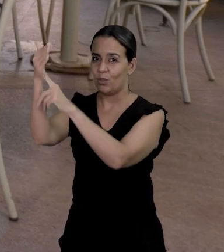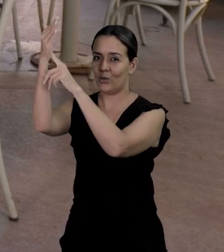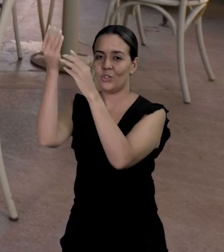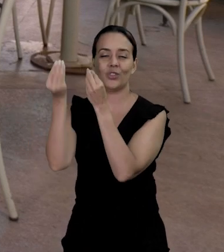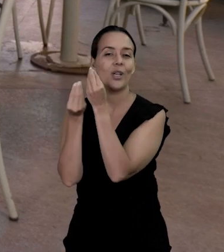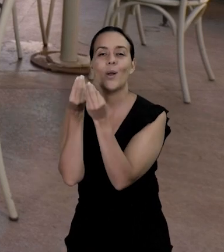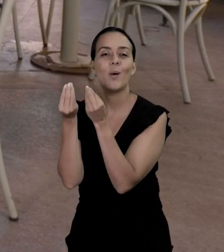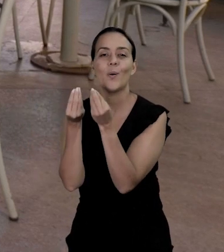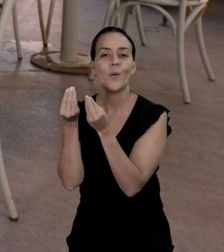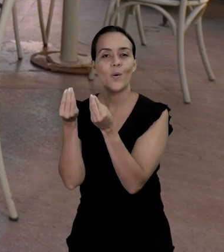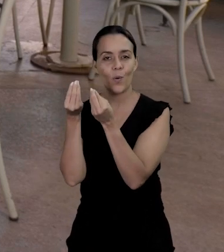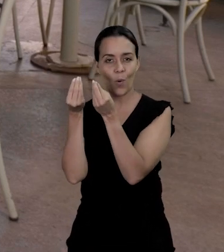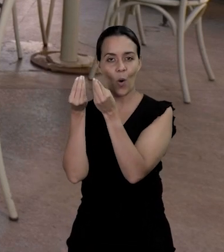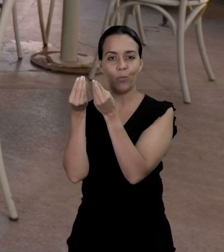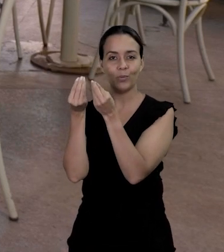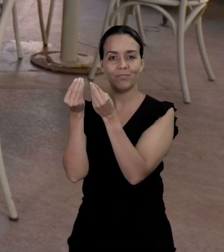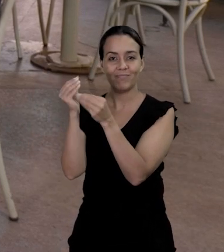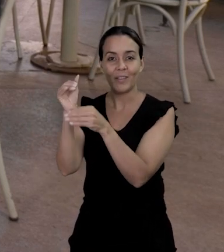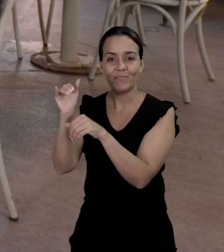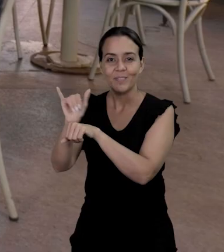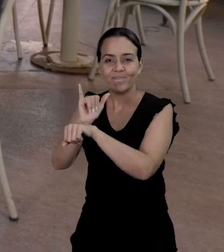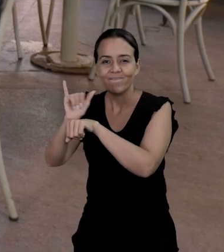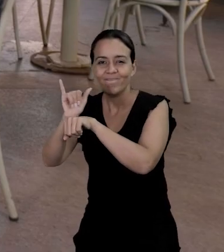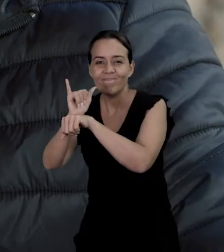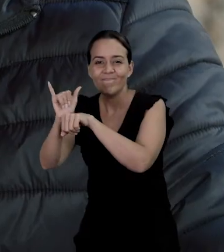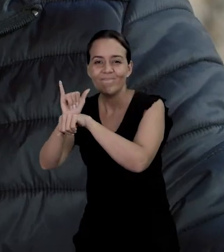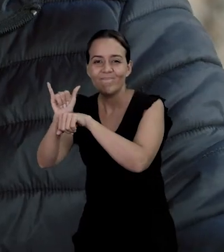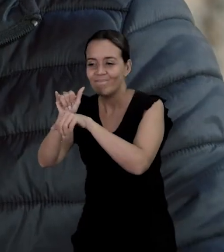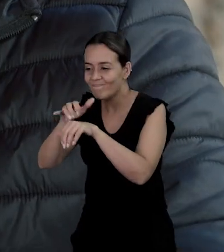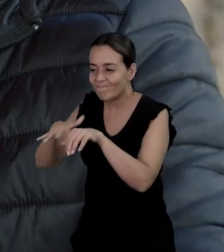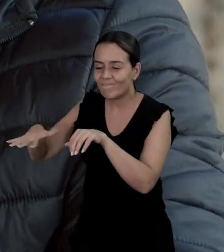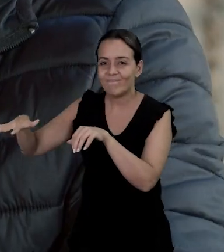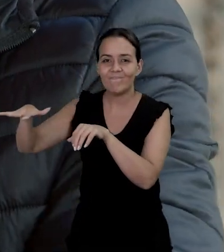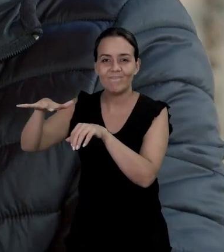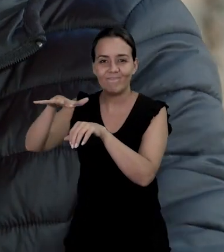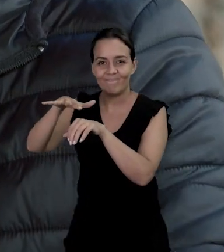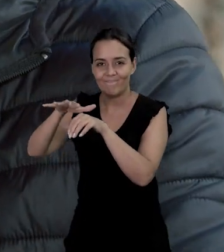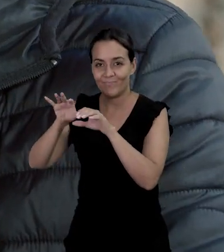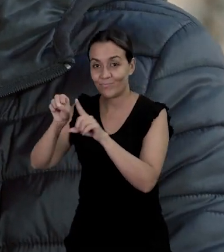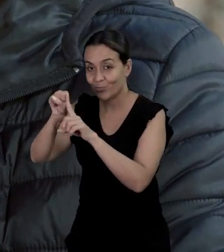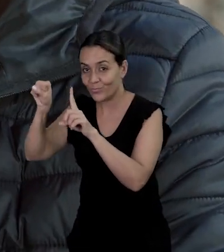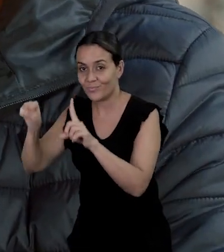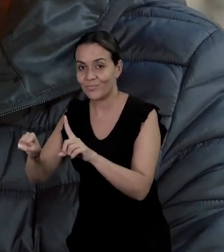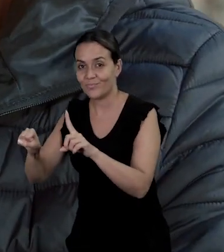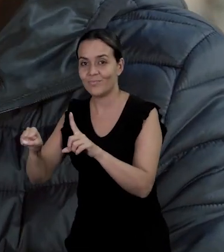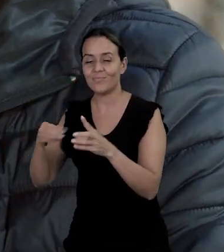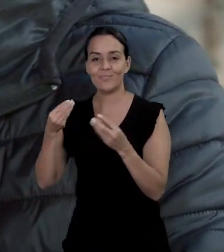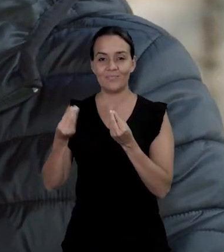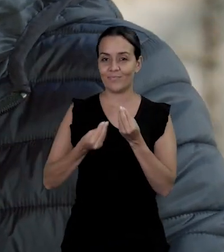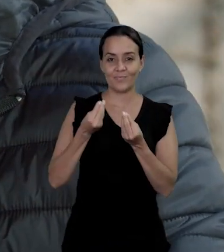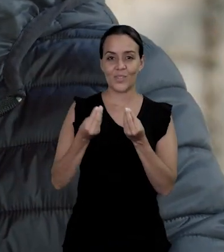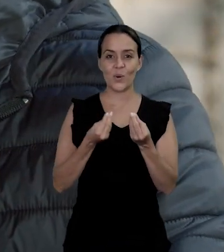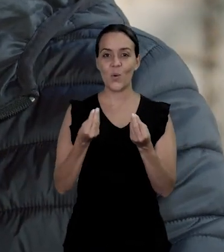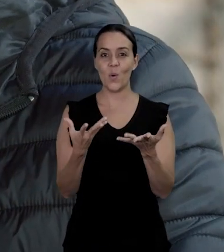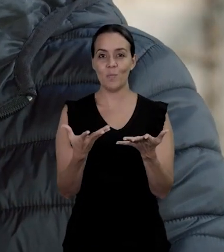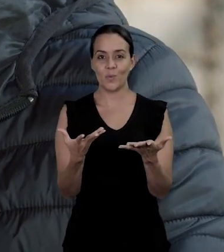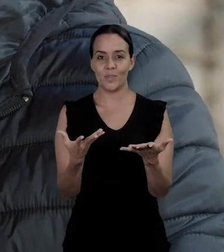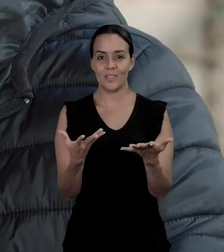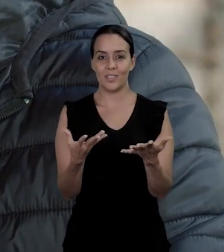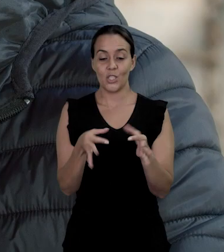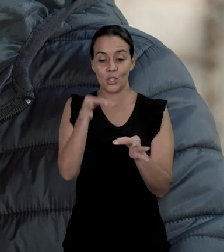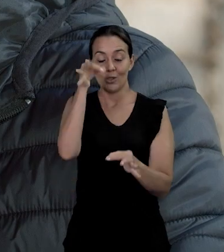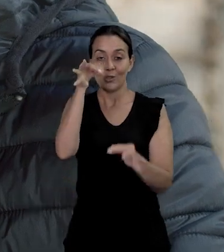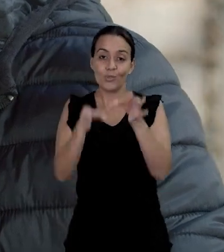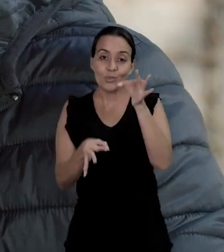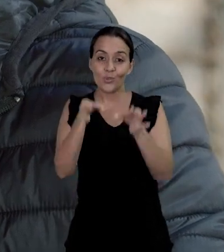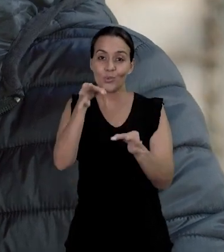que é da natureza humana. Uma questão, os fundamentos morais... Do julgamento moral. Do julgamento moral exatamente. das pessoas, né? Então, como que a gente vai